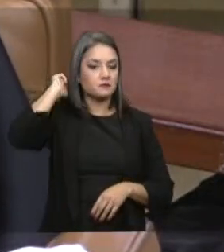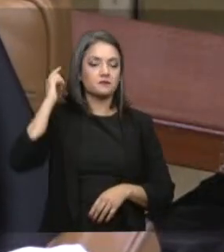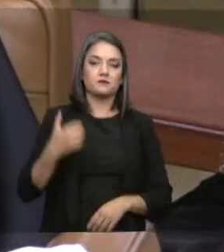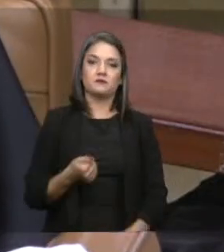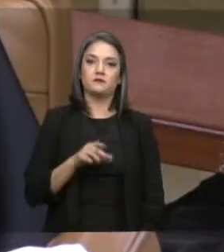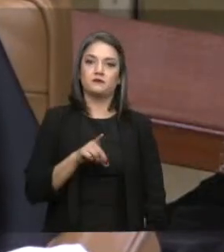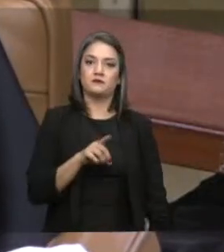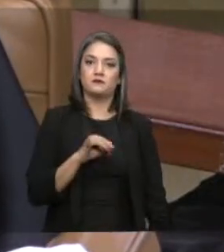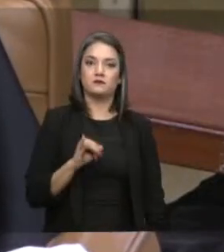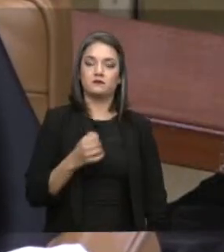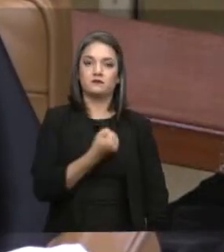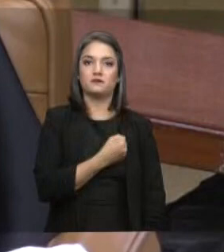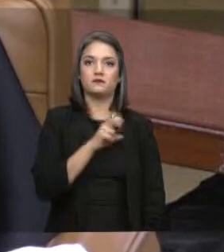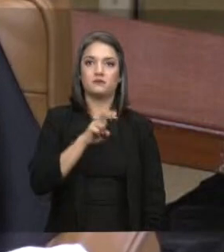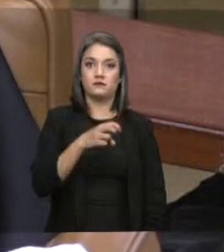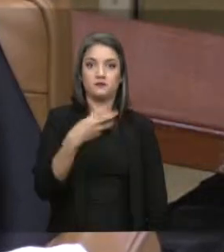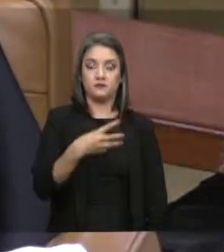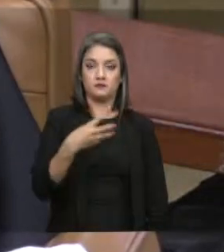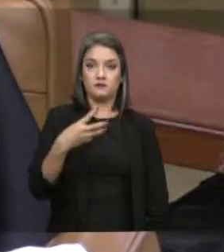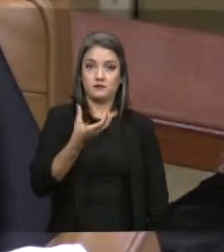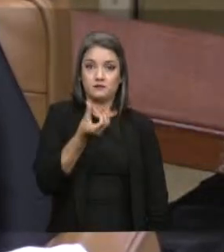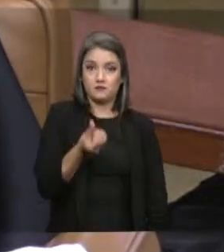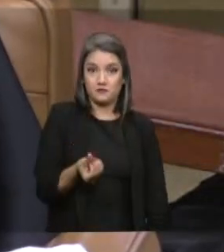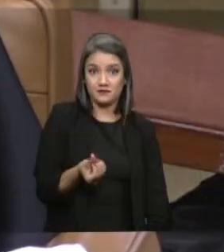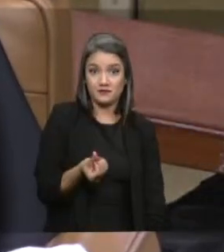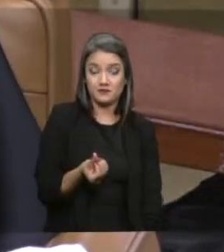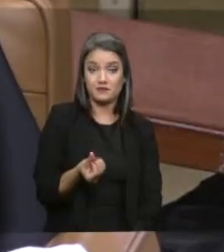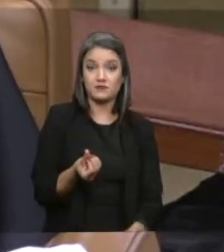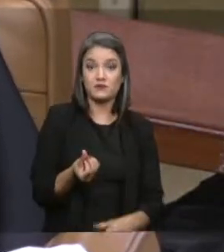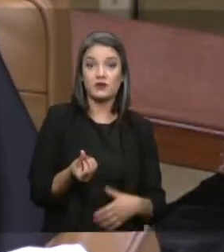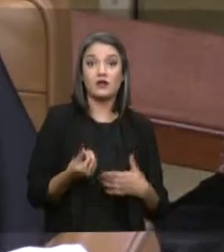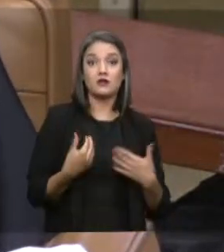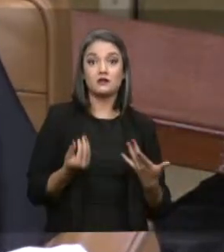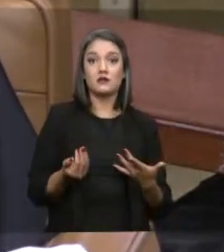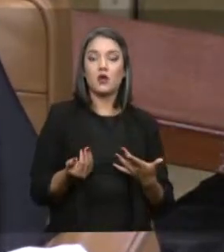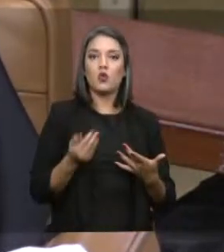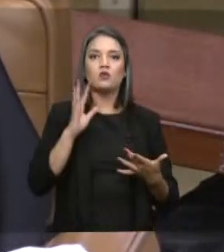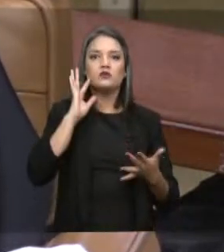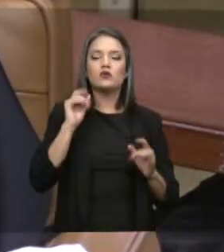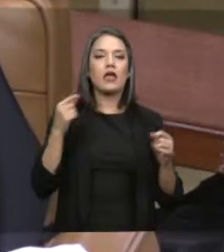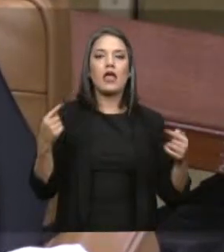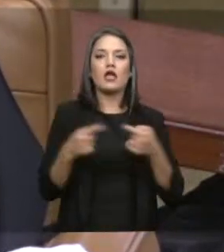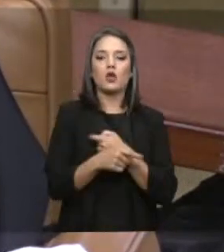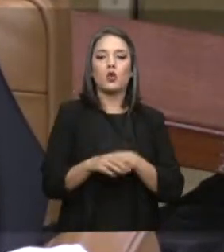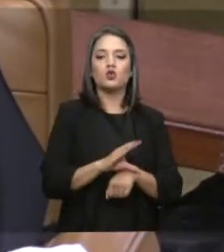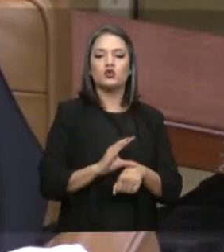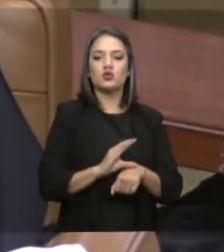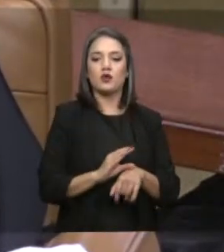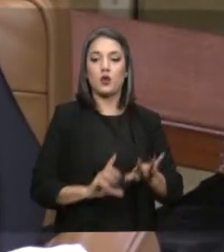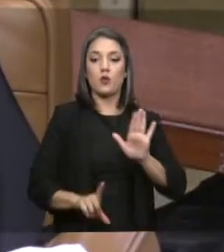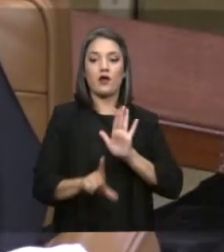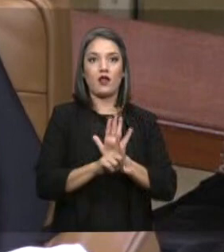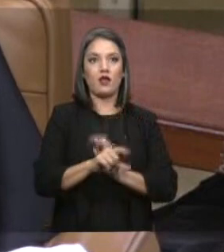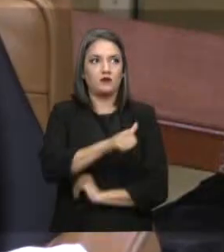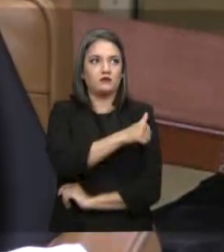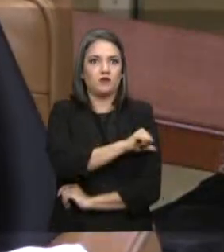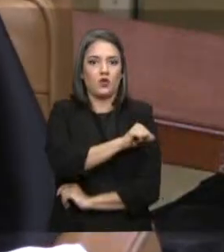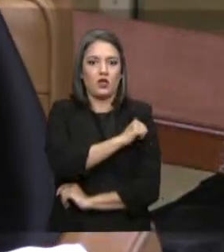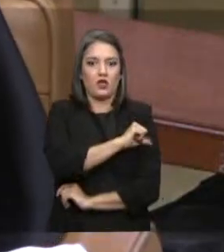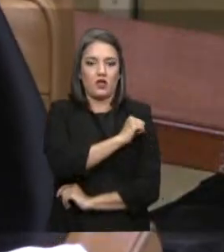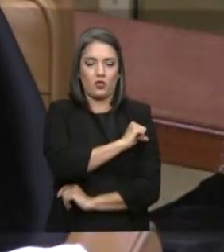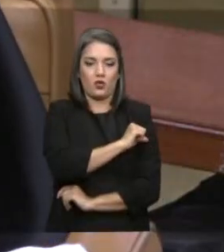Adi 5336 e naquele caso declarou Incondicional uma lei de Estado do Rio de Janeiro